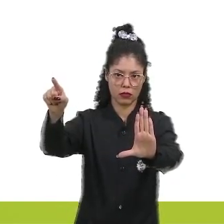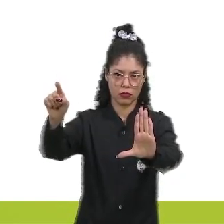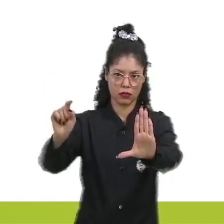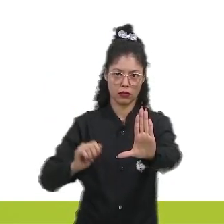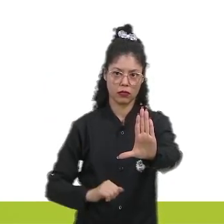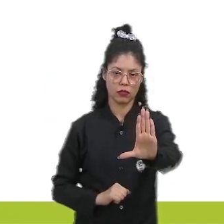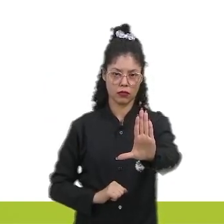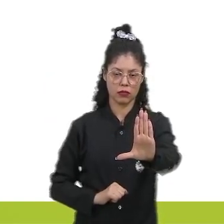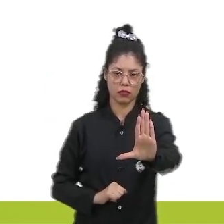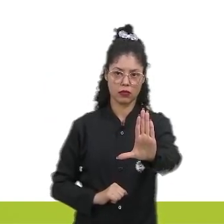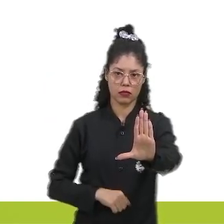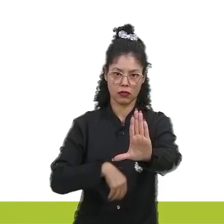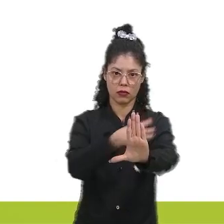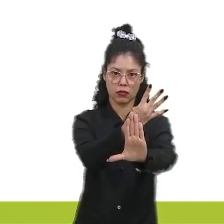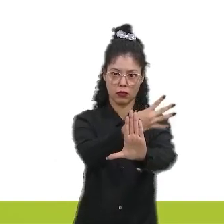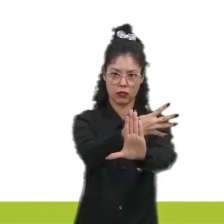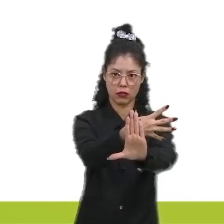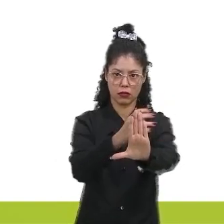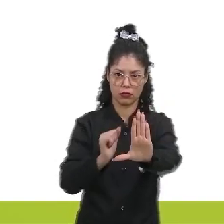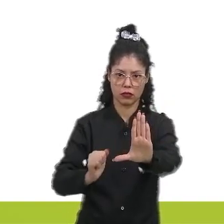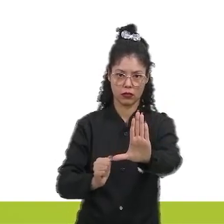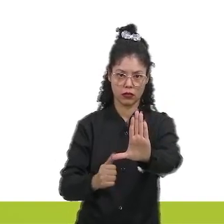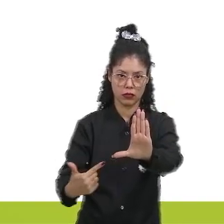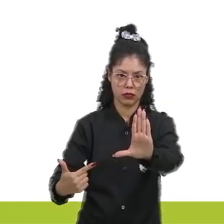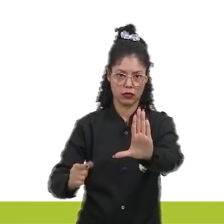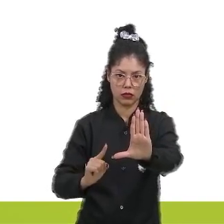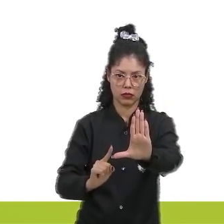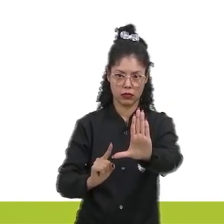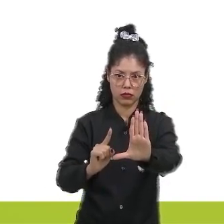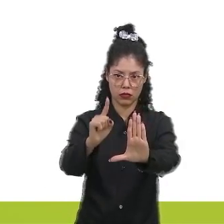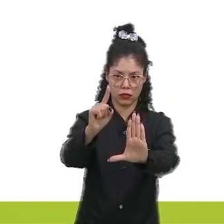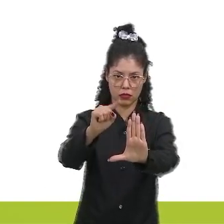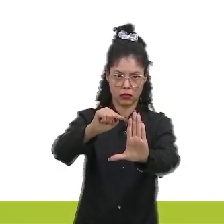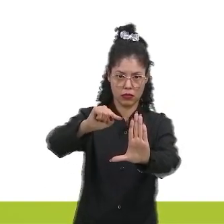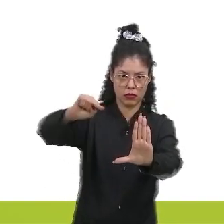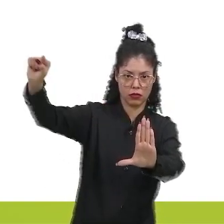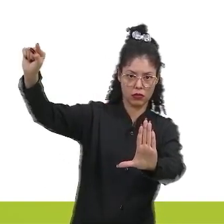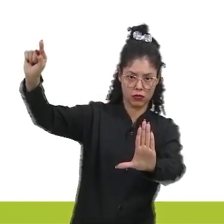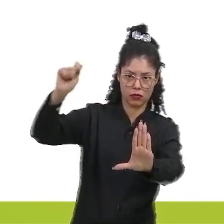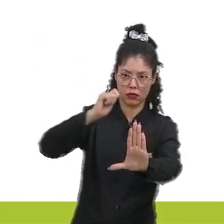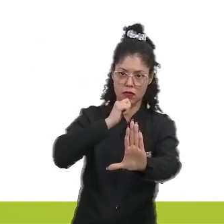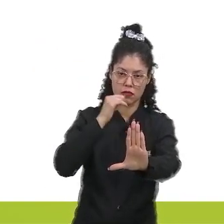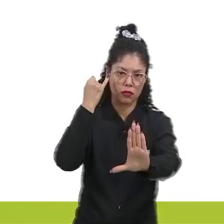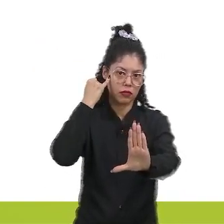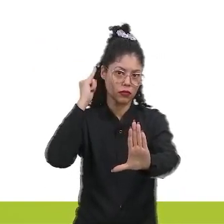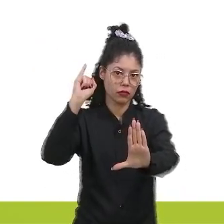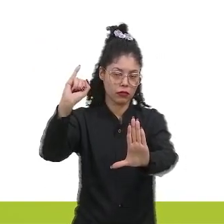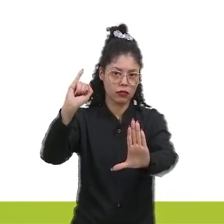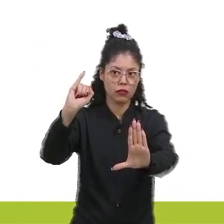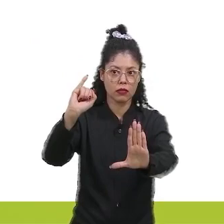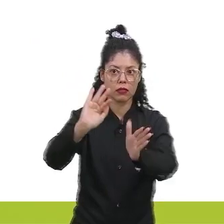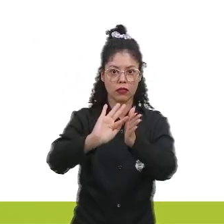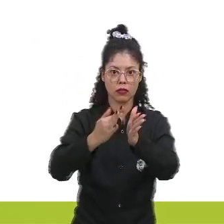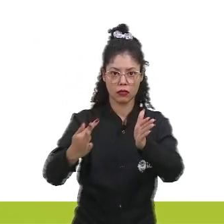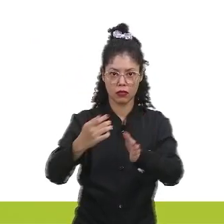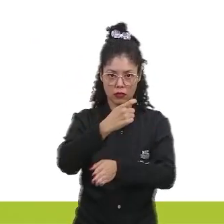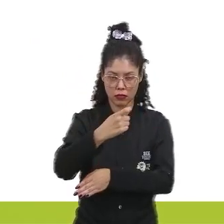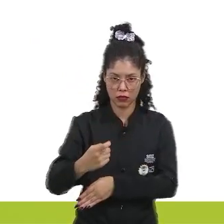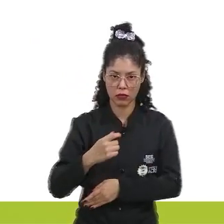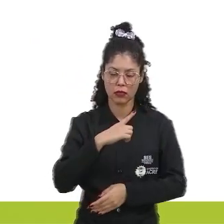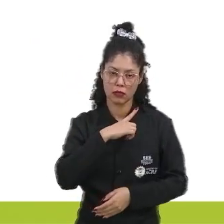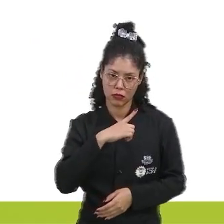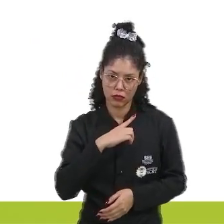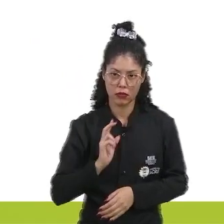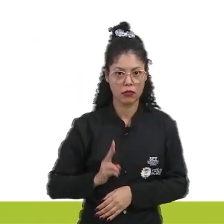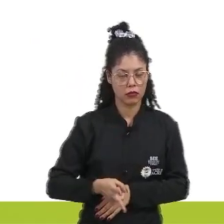ó, a formulazinha. Isso é a ideia de uma função, tá bom? Onde ele admite